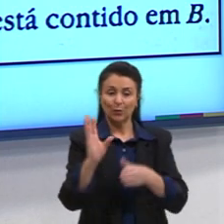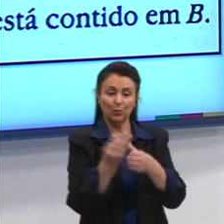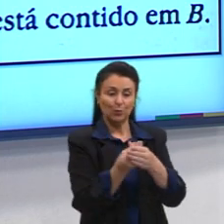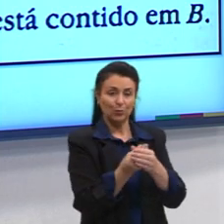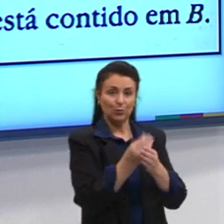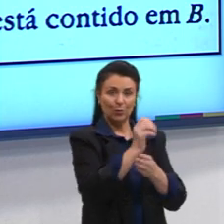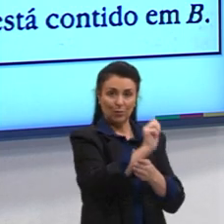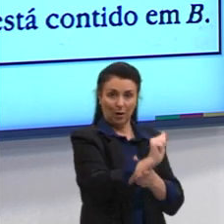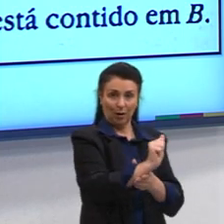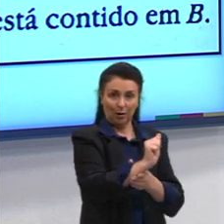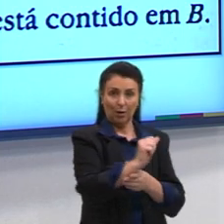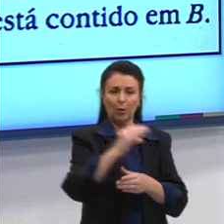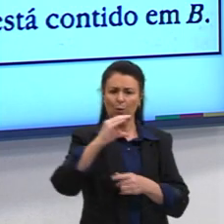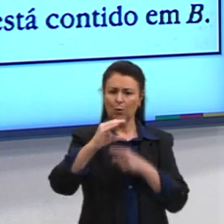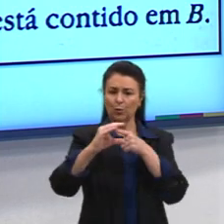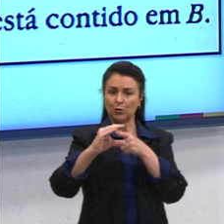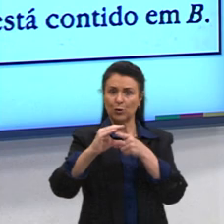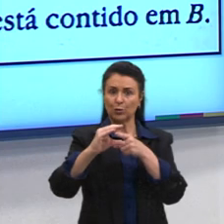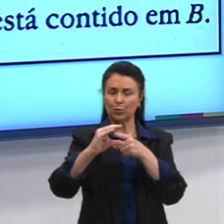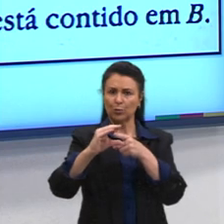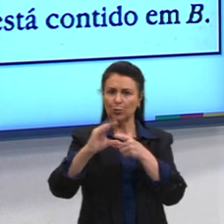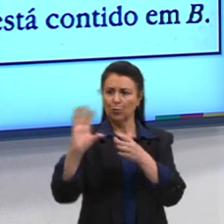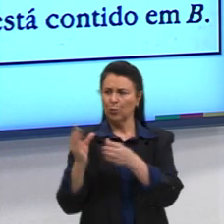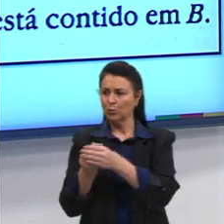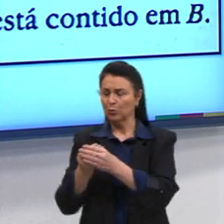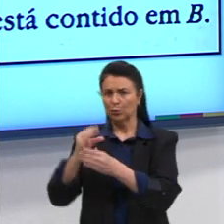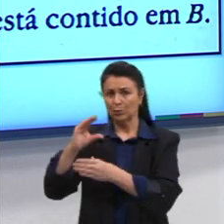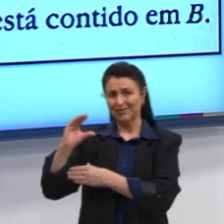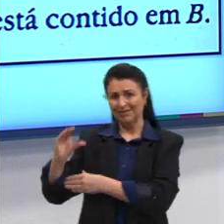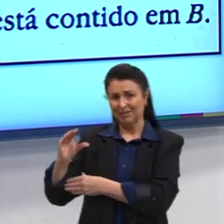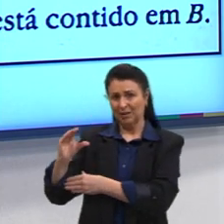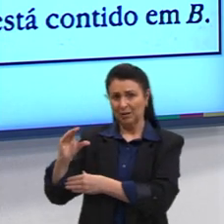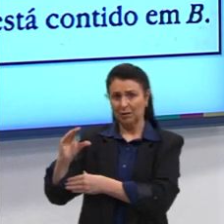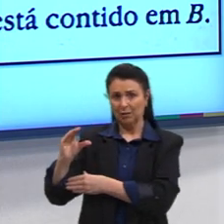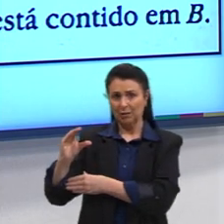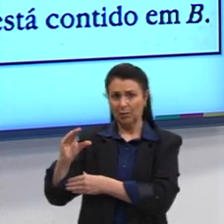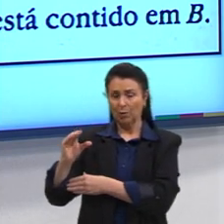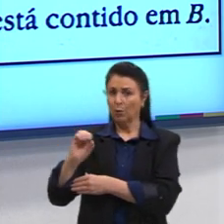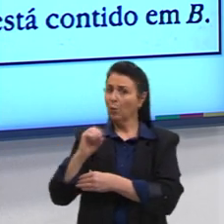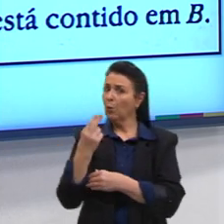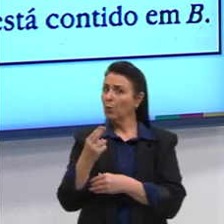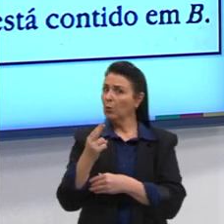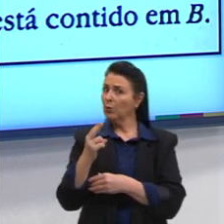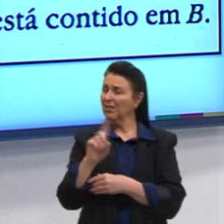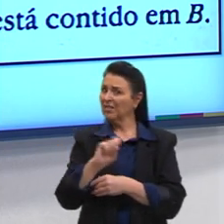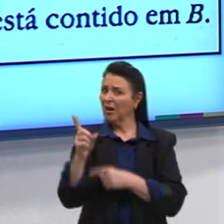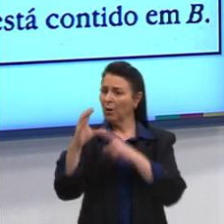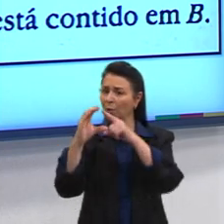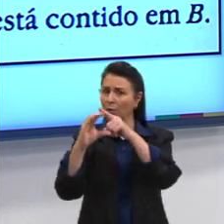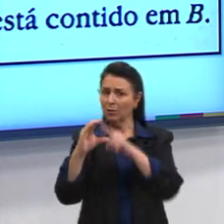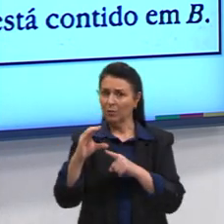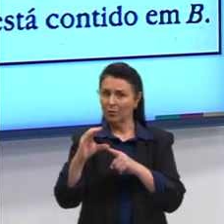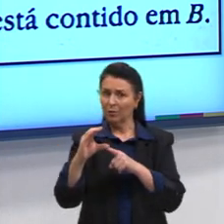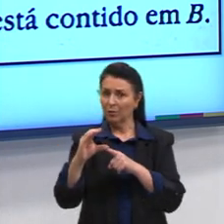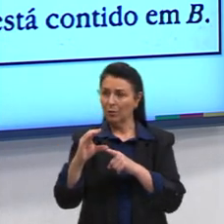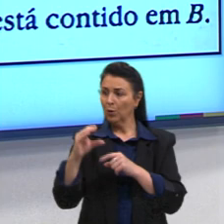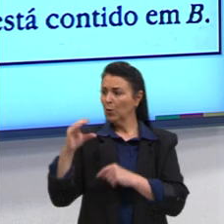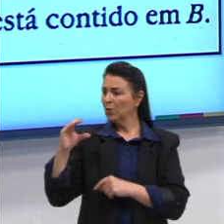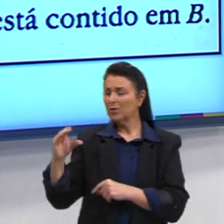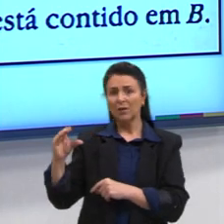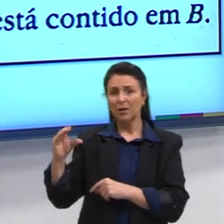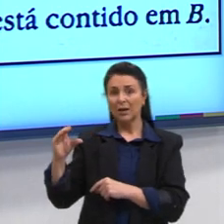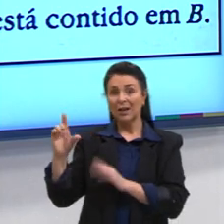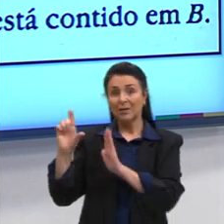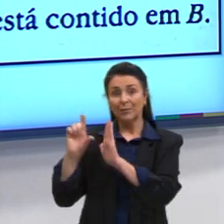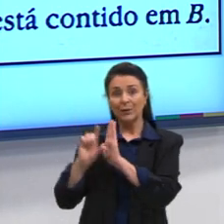um junto a está contido em ser ou conjunto ahn não está continue ser conjuntos e é menor